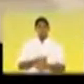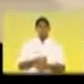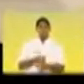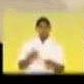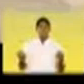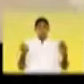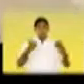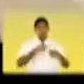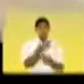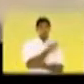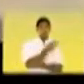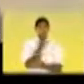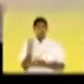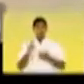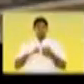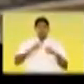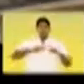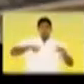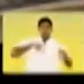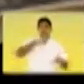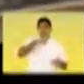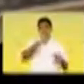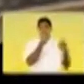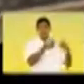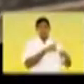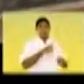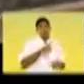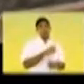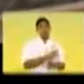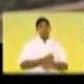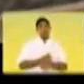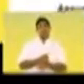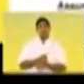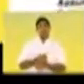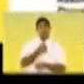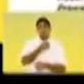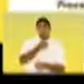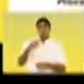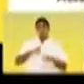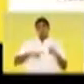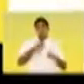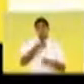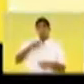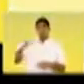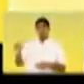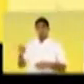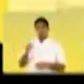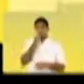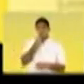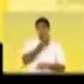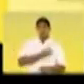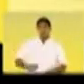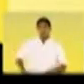agressivo frontalmente o meio ambiente EA biodiversidade ali existentes em dose de julho de